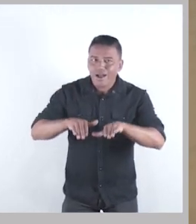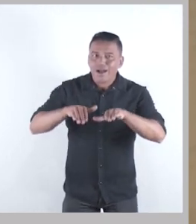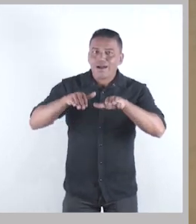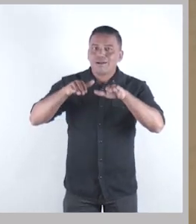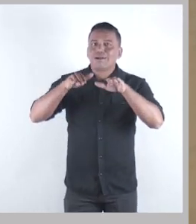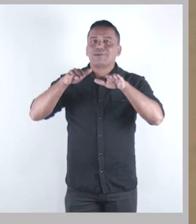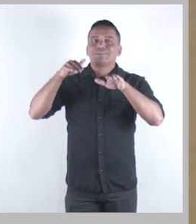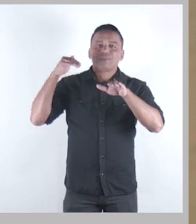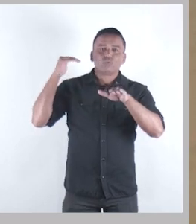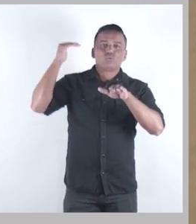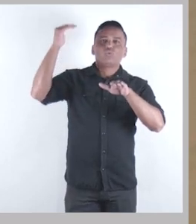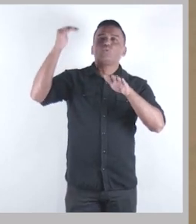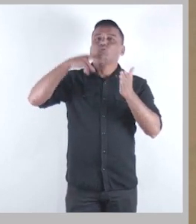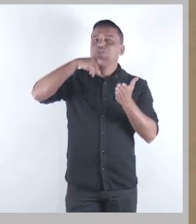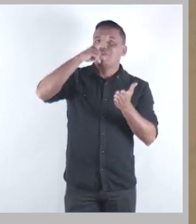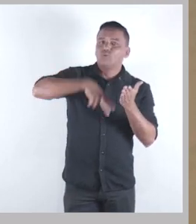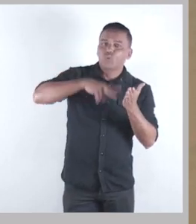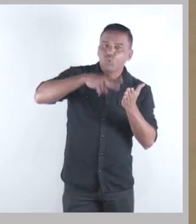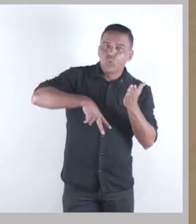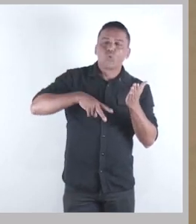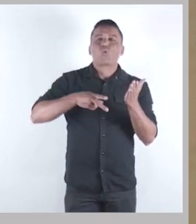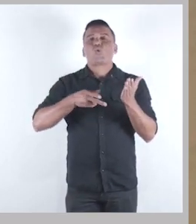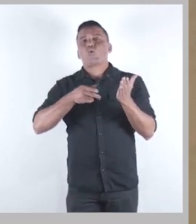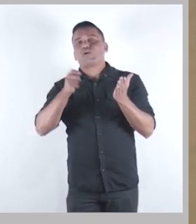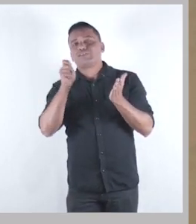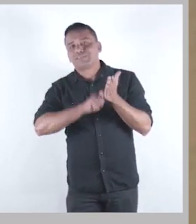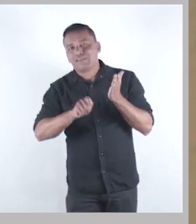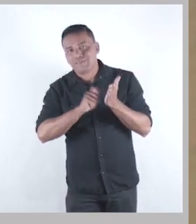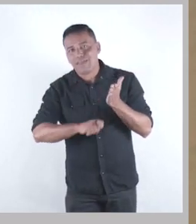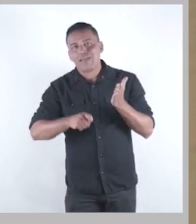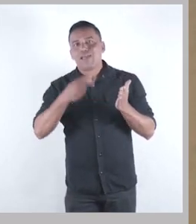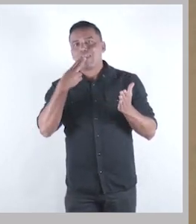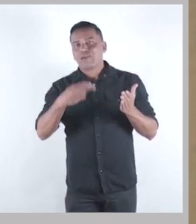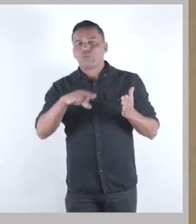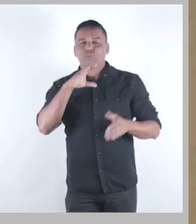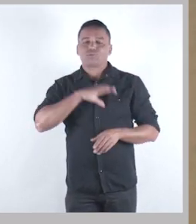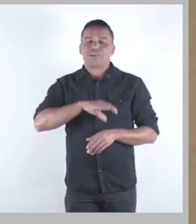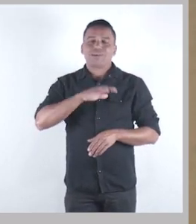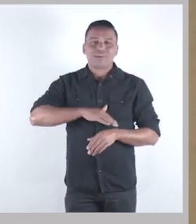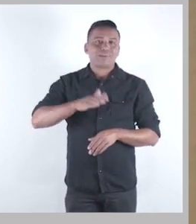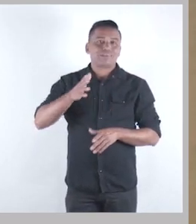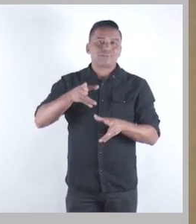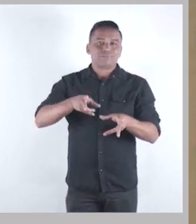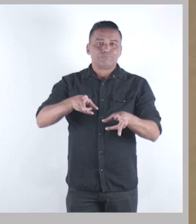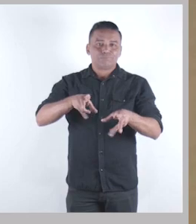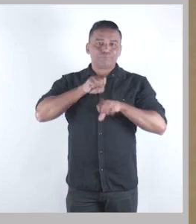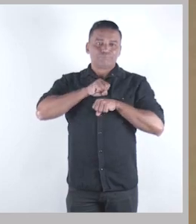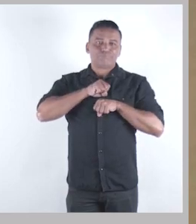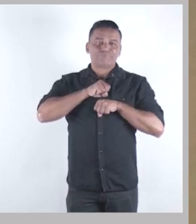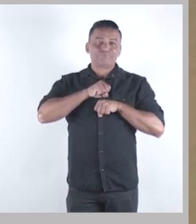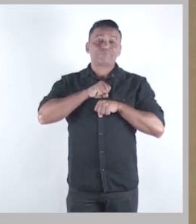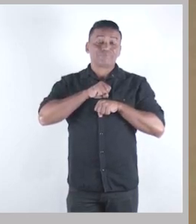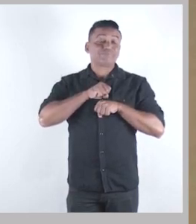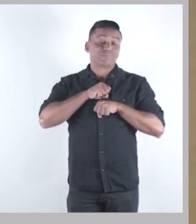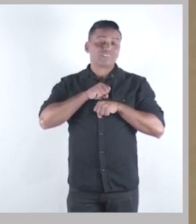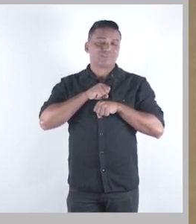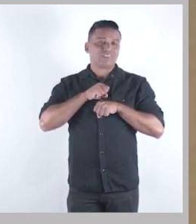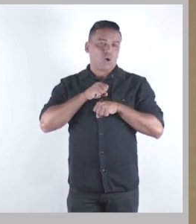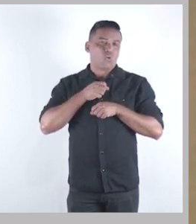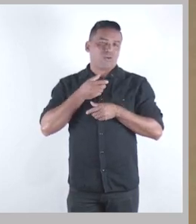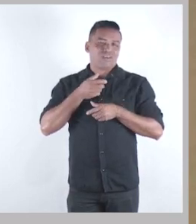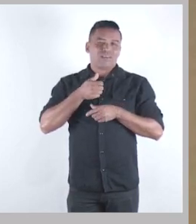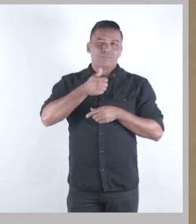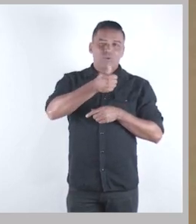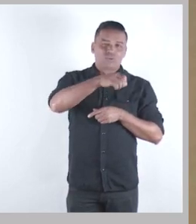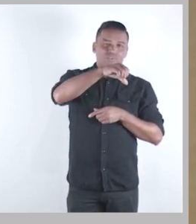pessoas com capacidade de ler e escrever em língua portuguesa, de tal modo que em muito pouco tempo, de